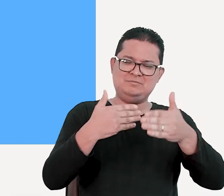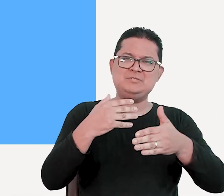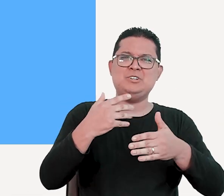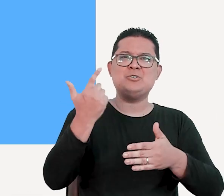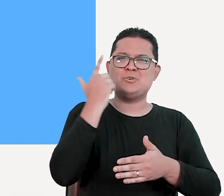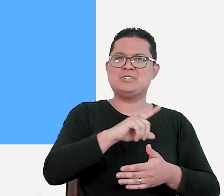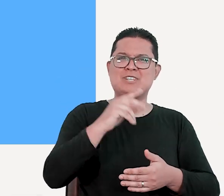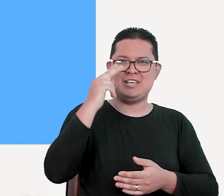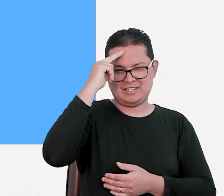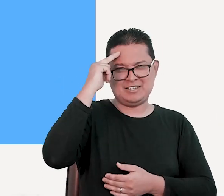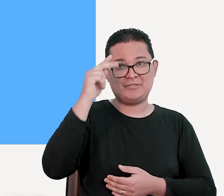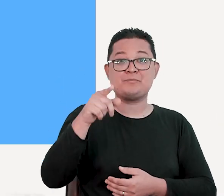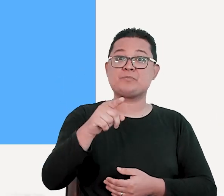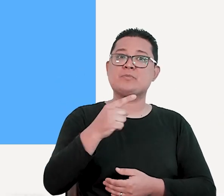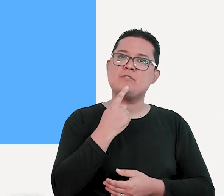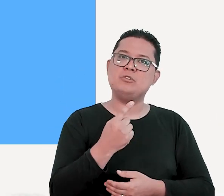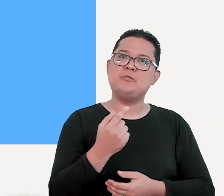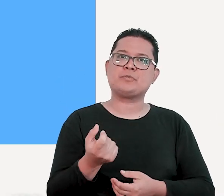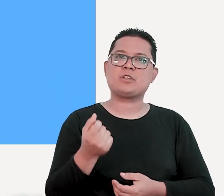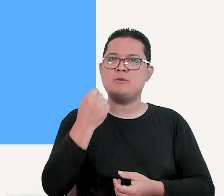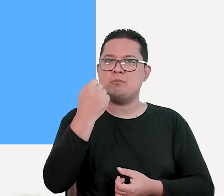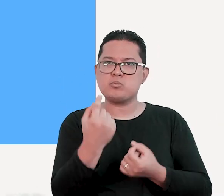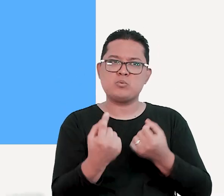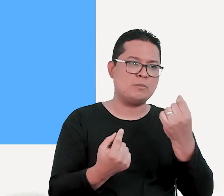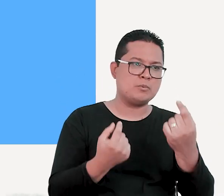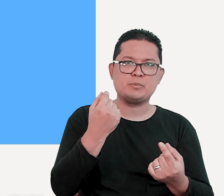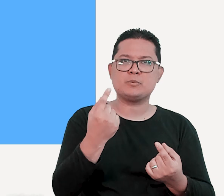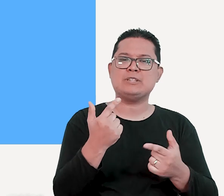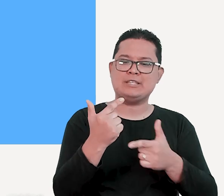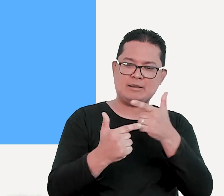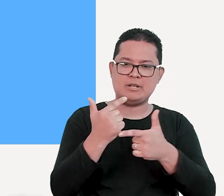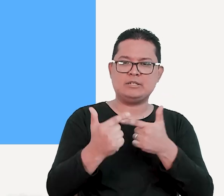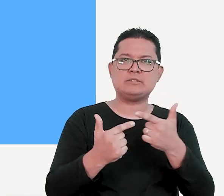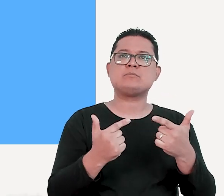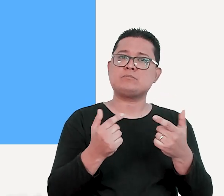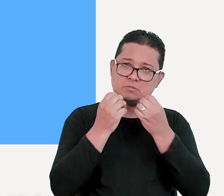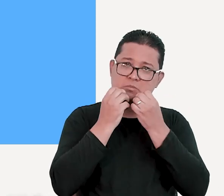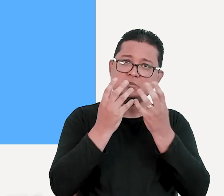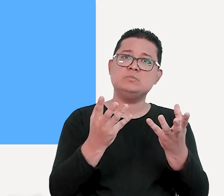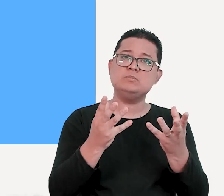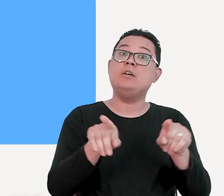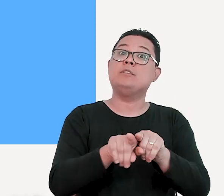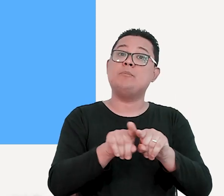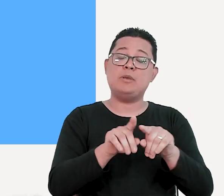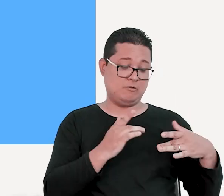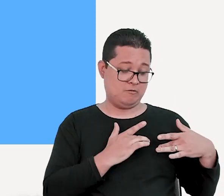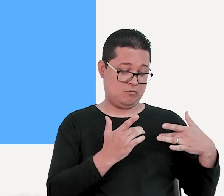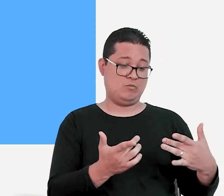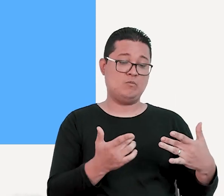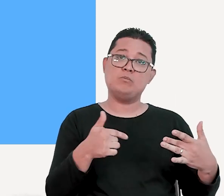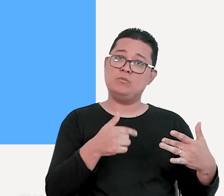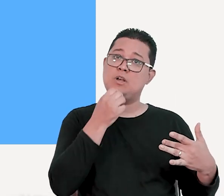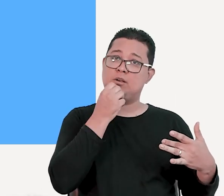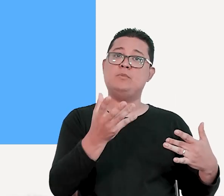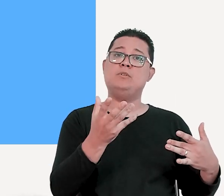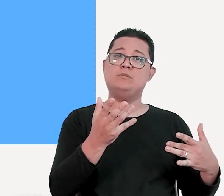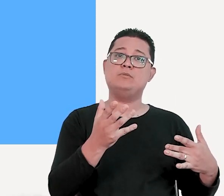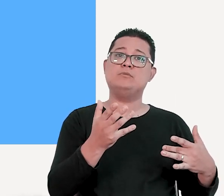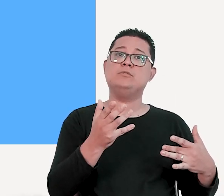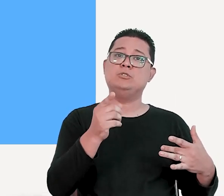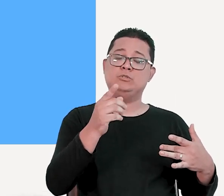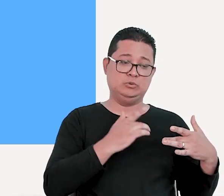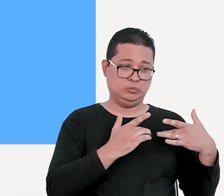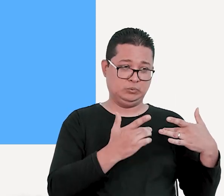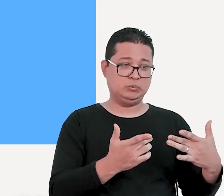a dica do Freela, a gente dá uma dica também muito legal, que é procurar voluntariado. Porque no Também. voluntariado, né, a gente